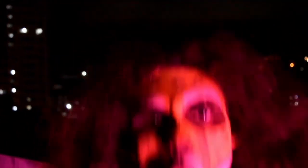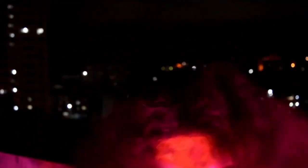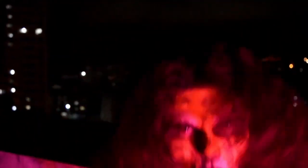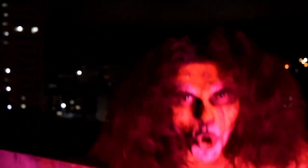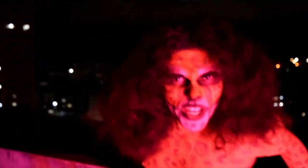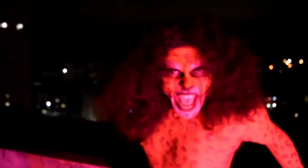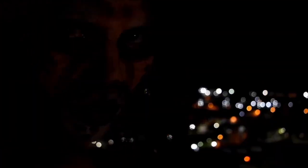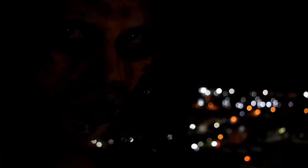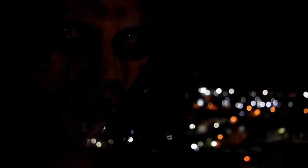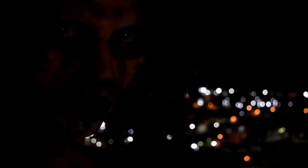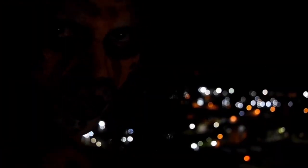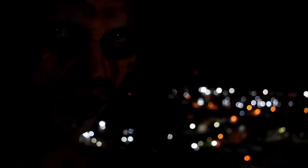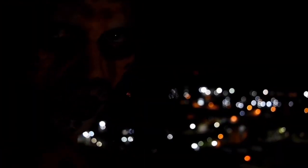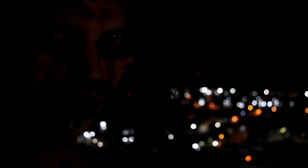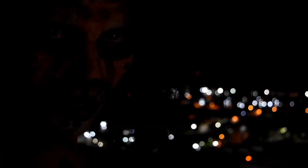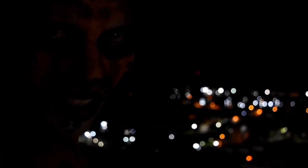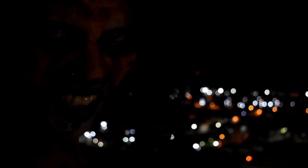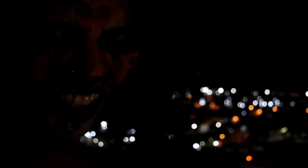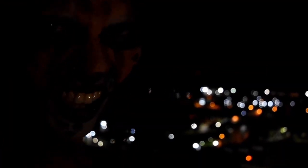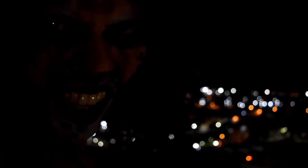meu corpo.